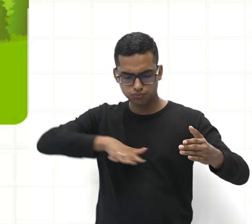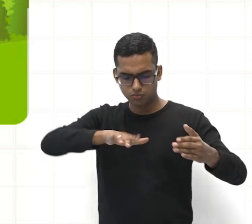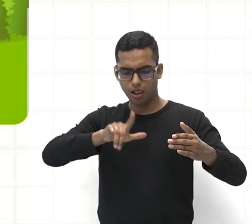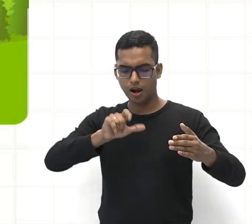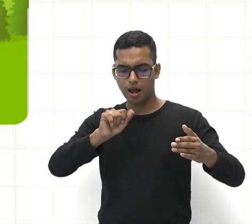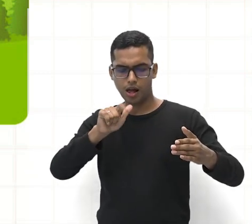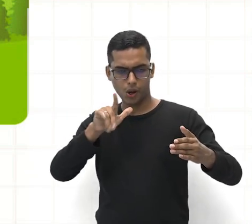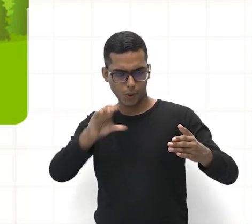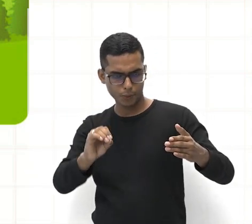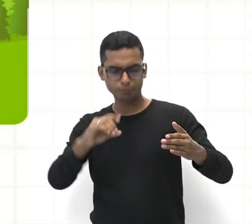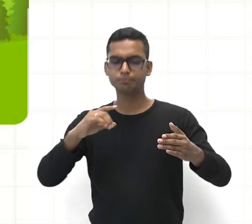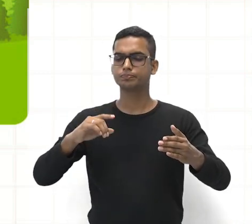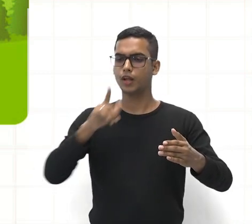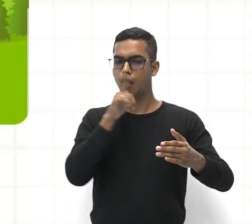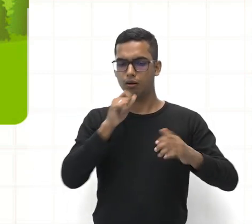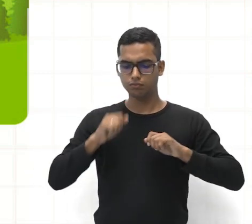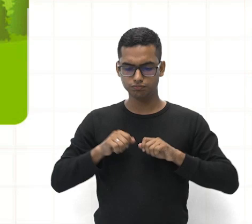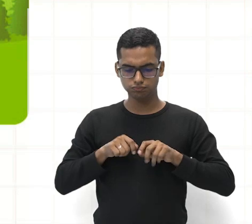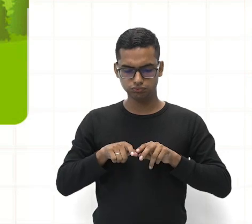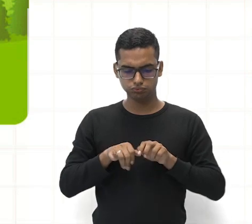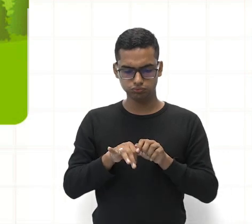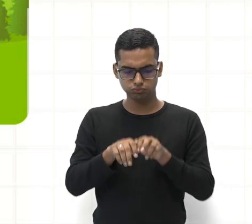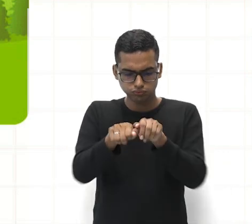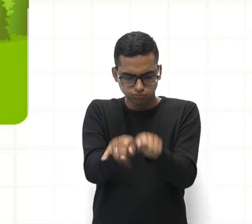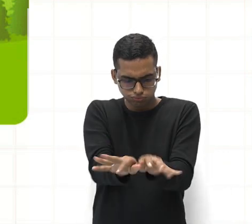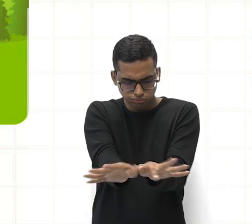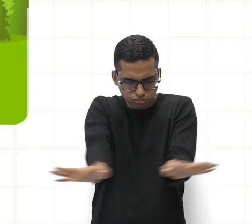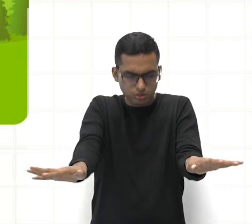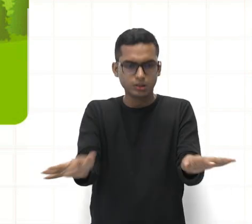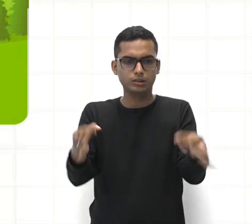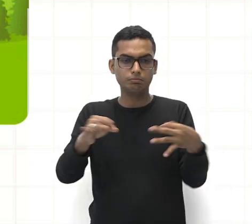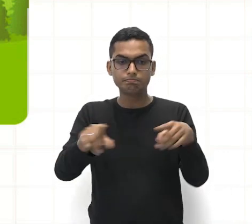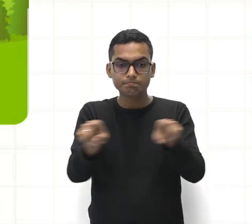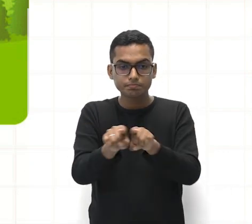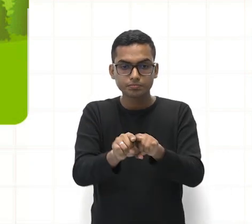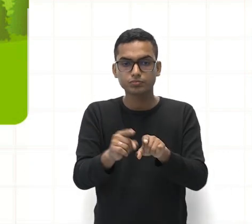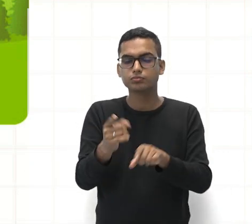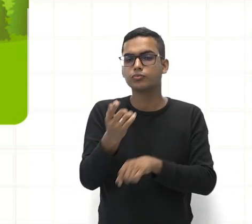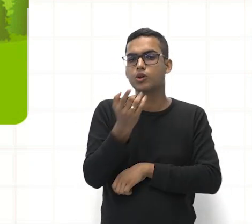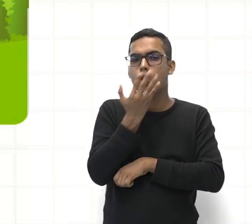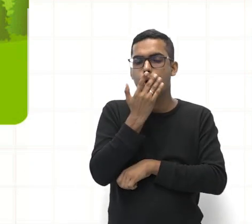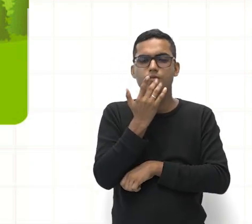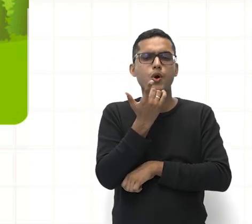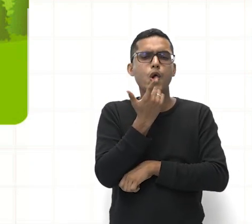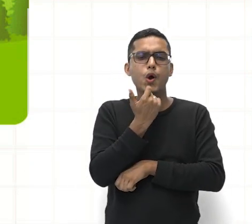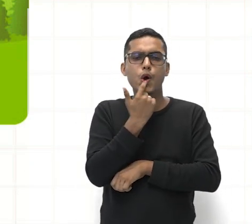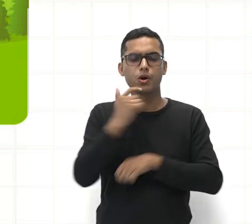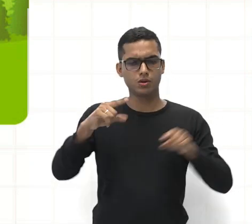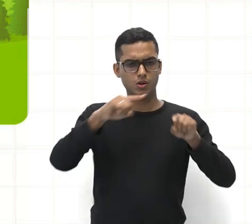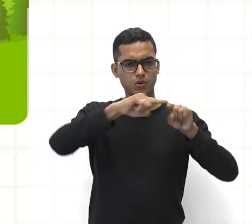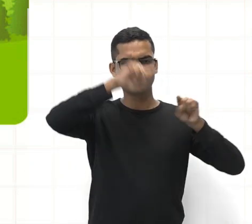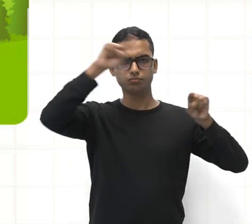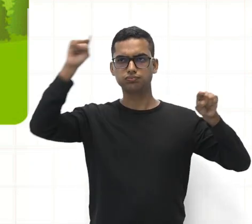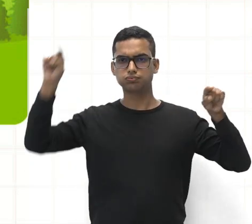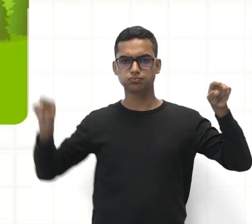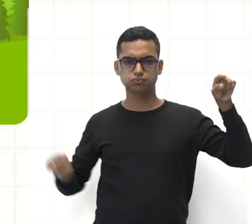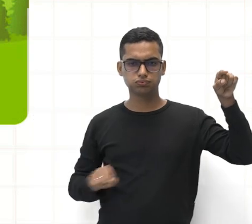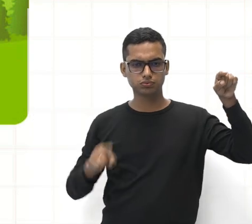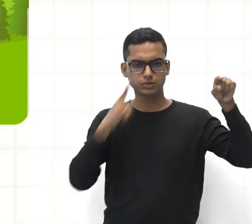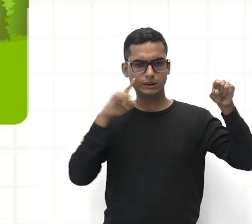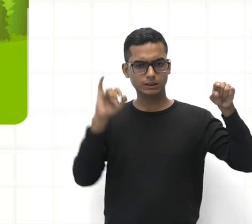esses elementos de uma bacia hidrográfica. Esta linha vermelha que está circundada